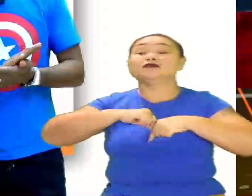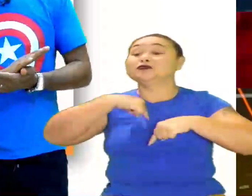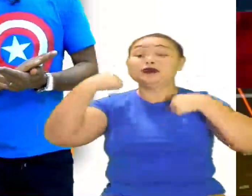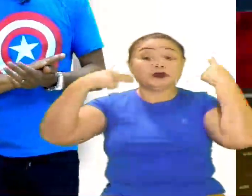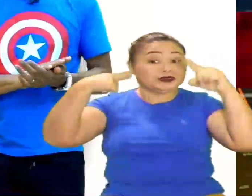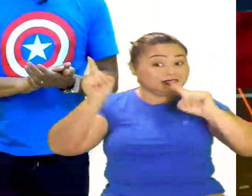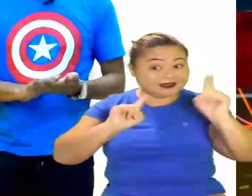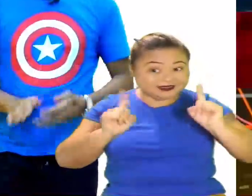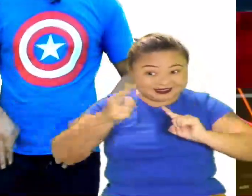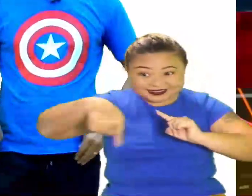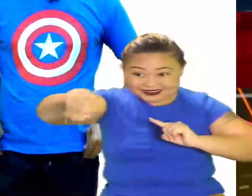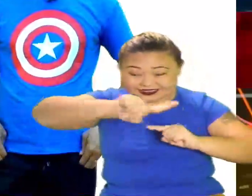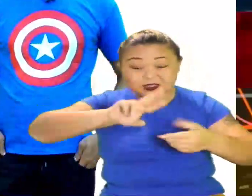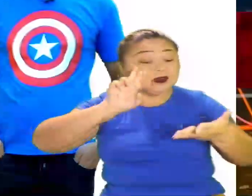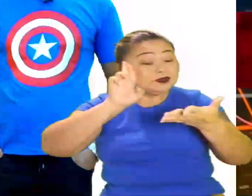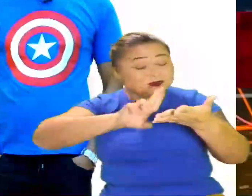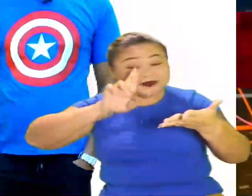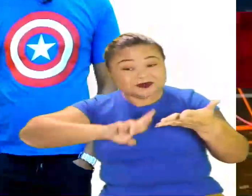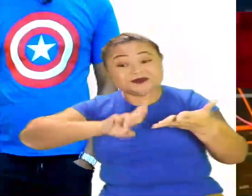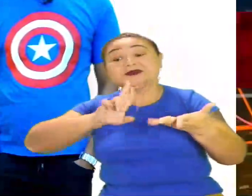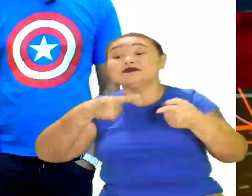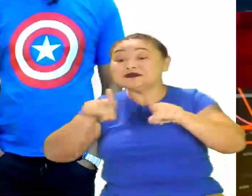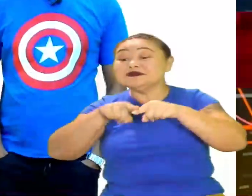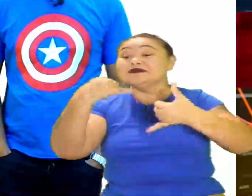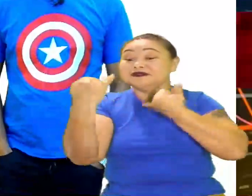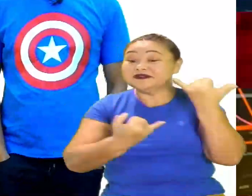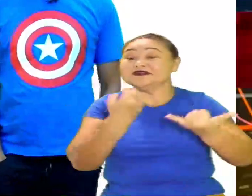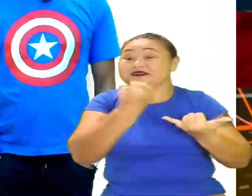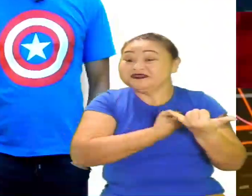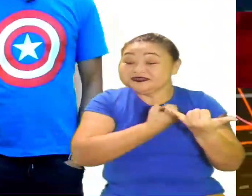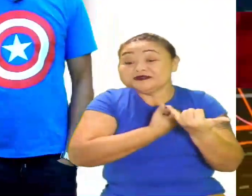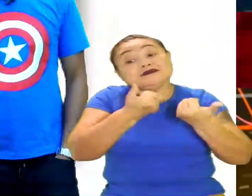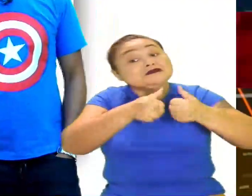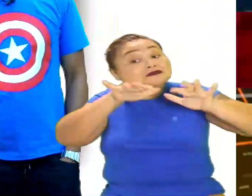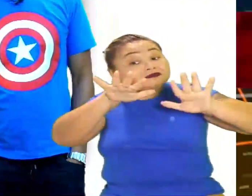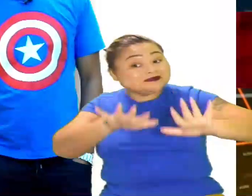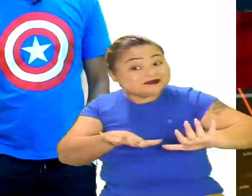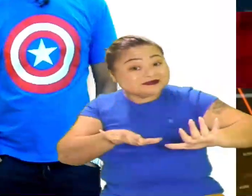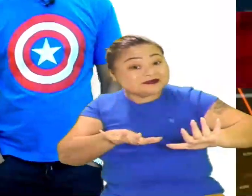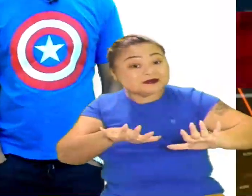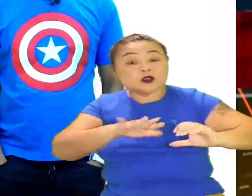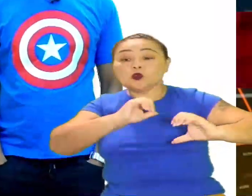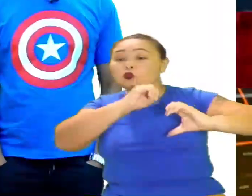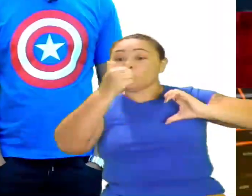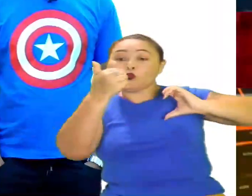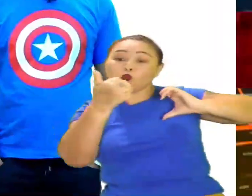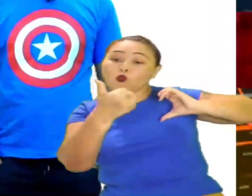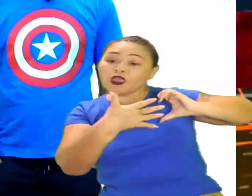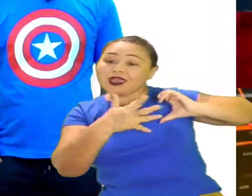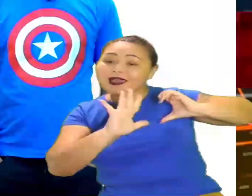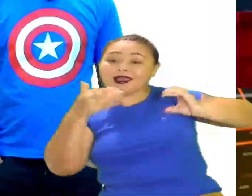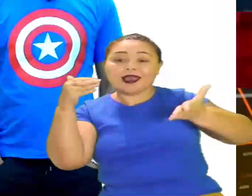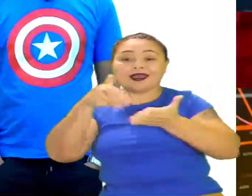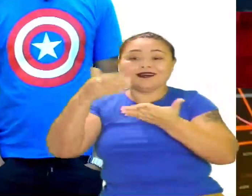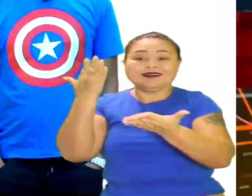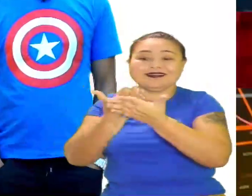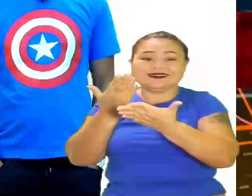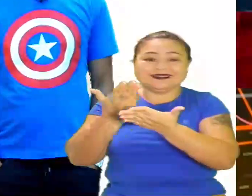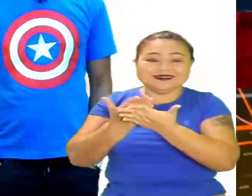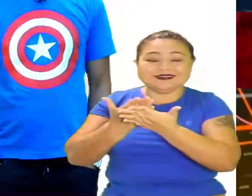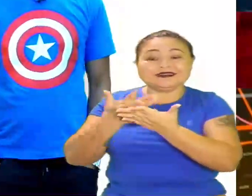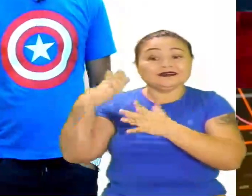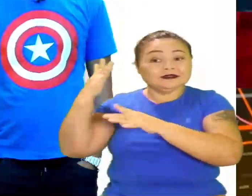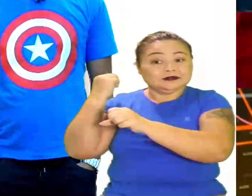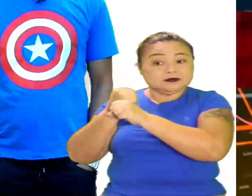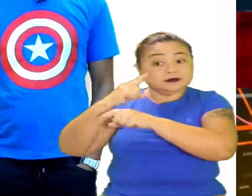porque resolvemos tudo, inclusive o brincando com os números. Então, ficamos por aqui. Aquele beijo no coração, até a próxima aula que é de